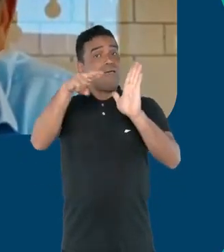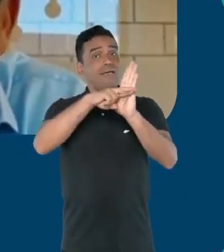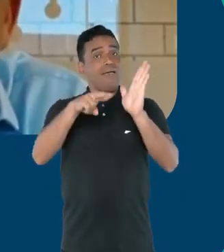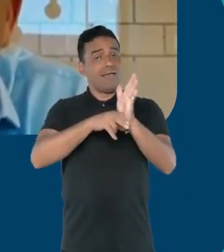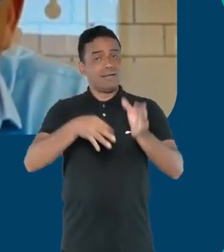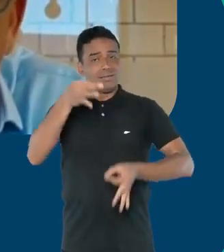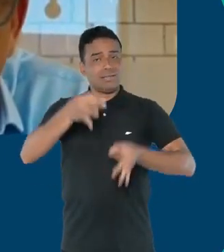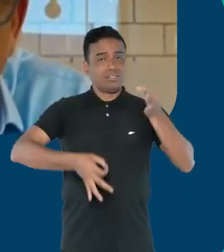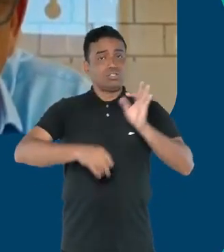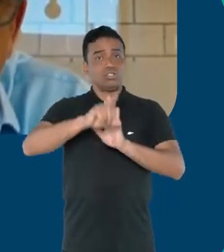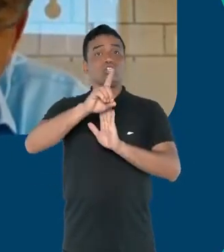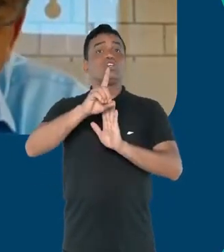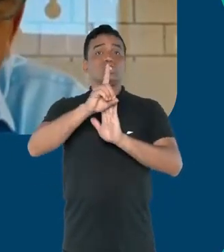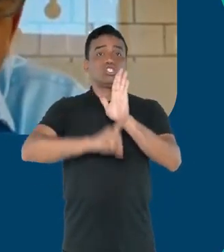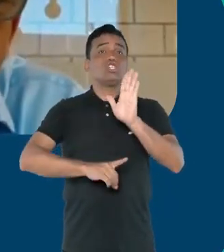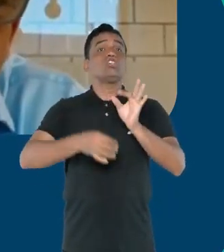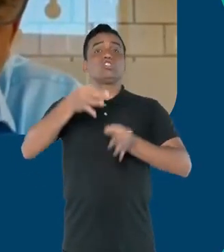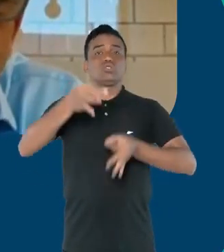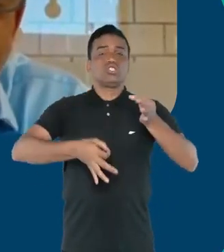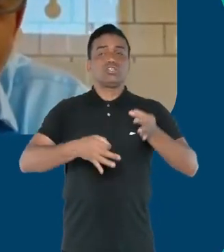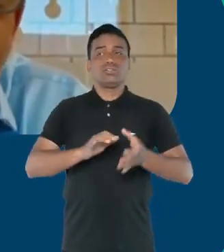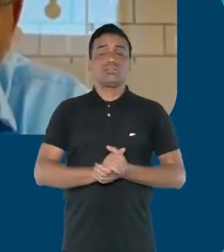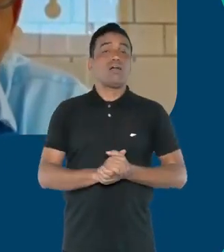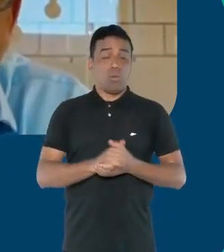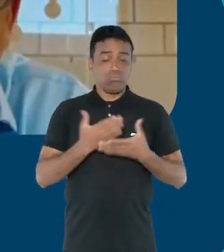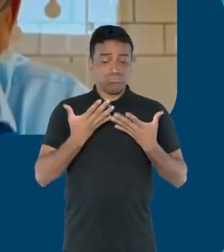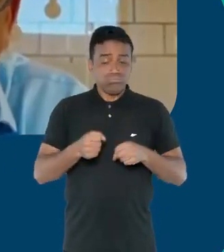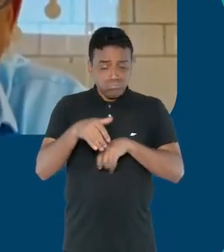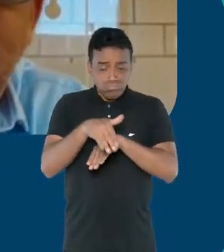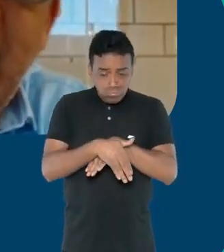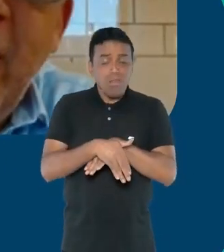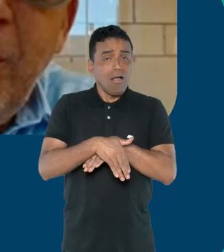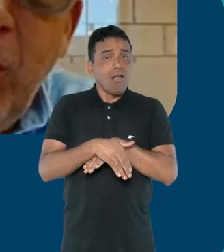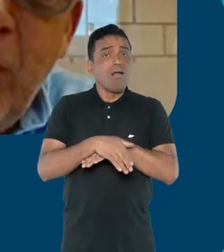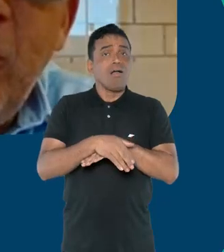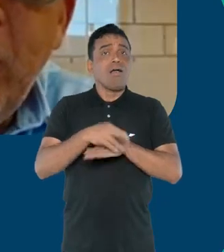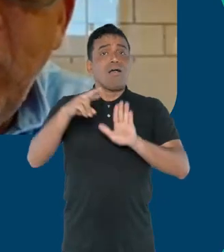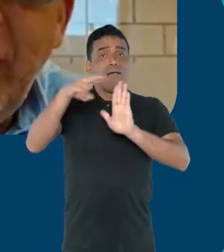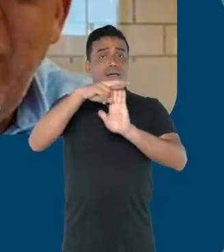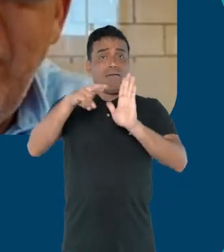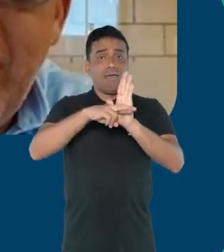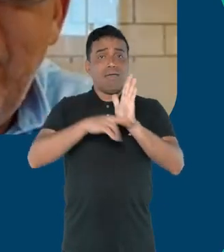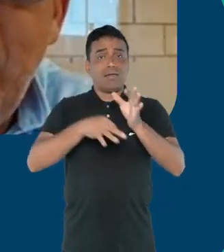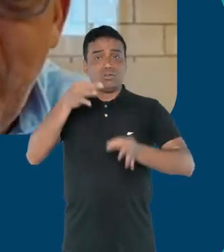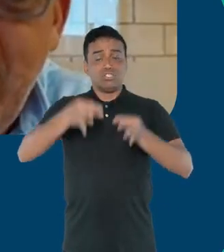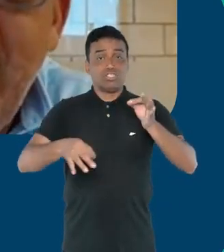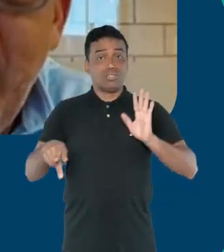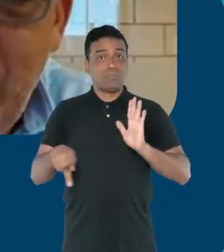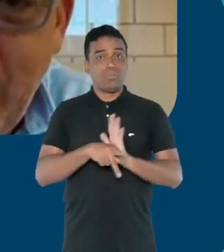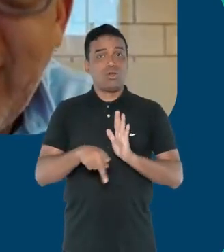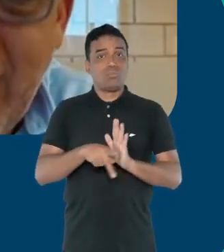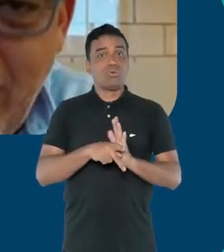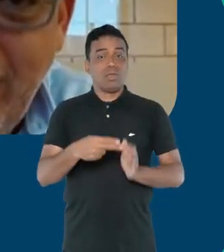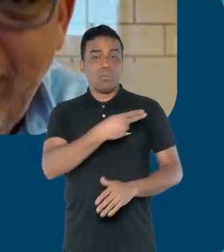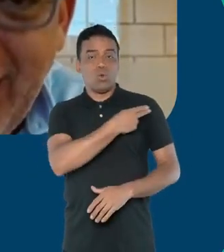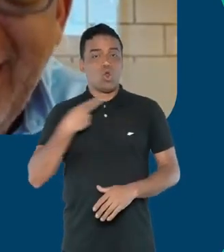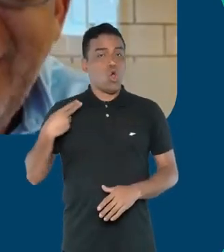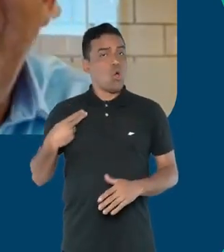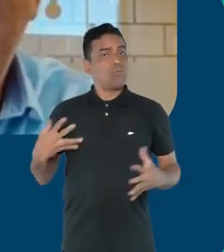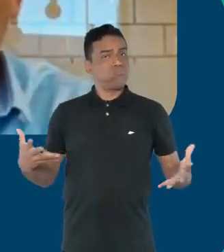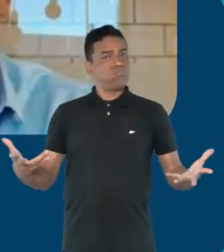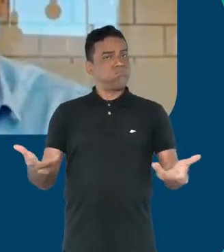Ele vai dizer, em grande parte, eu me submeto a essas regras da justiça pelo amor que eu tenho à minha boa